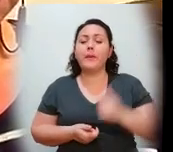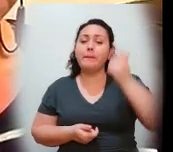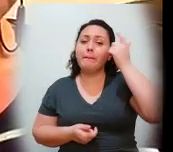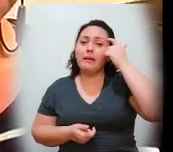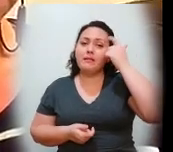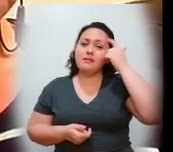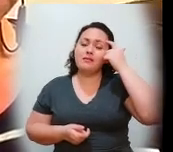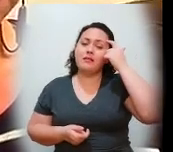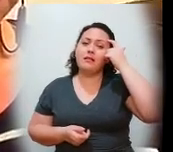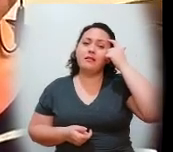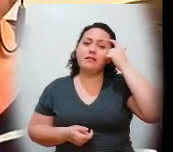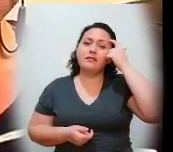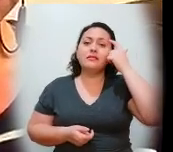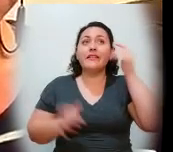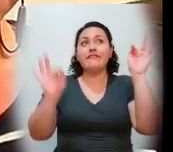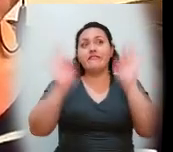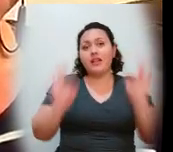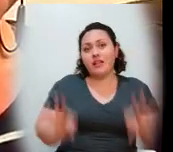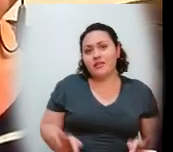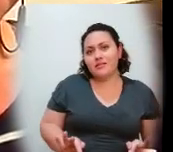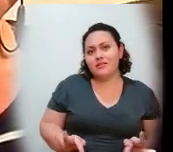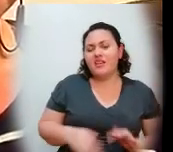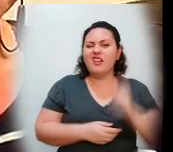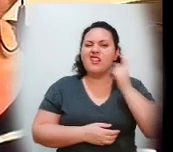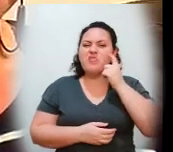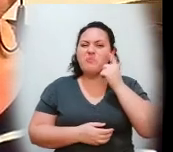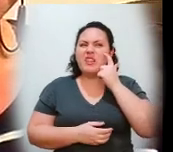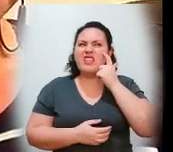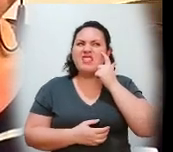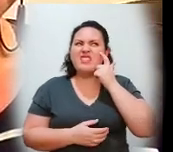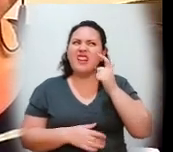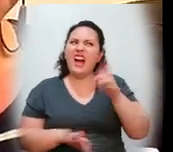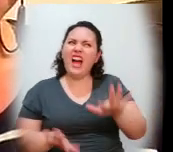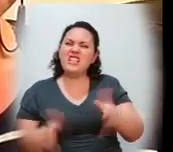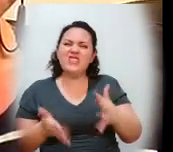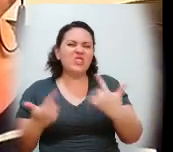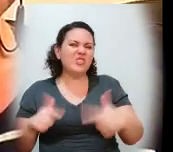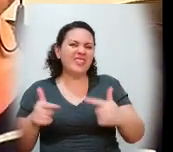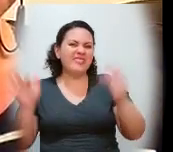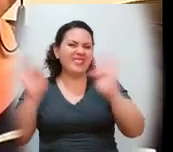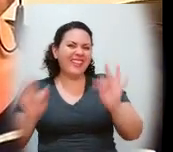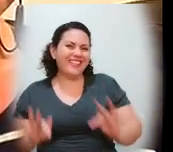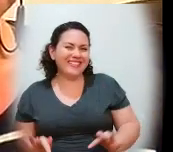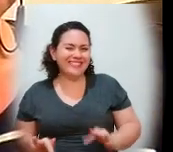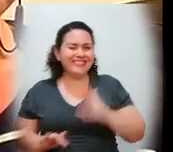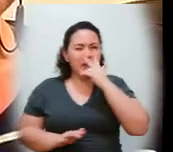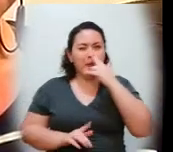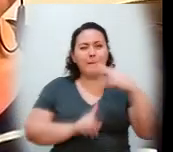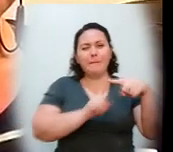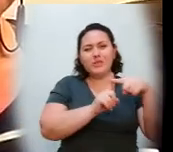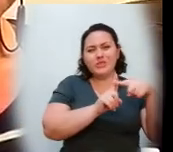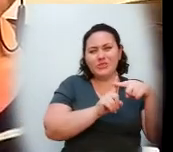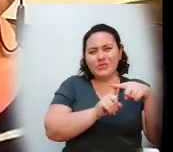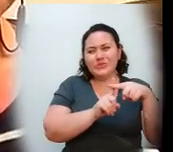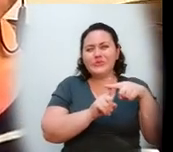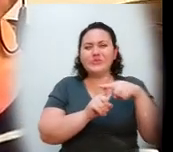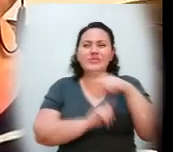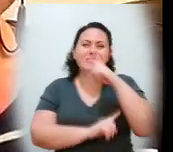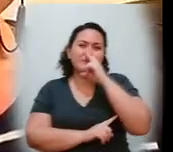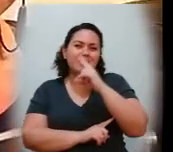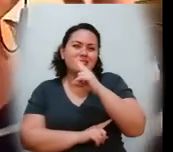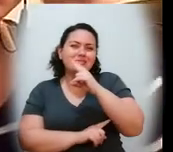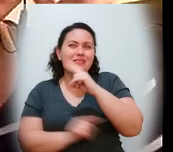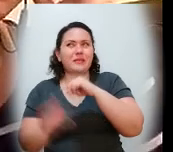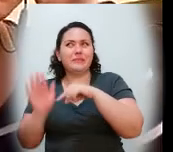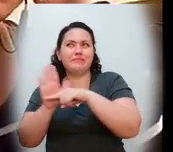pensamentos mais felizes e pensamentos nem tão felizes, né? Que estão mais uma perspectiva otimista, mais uma perspectiva